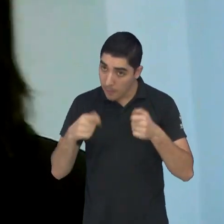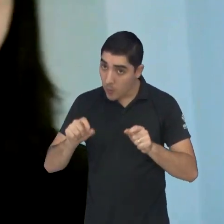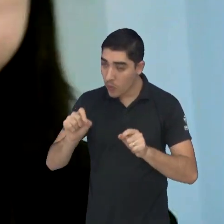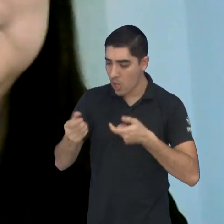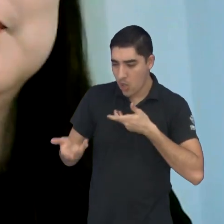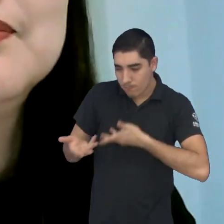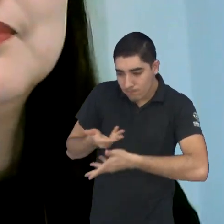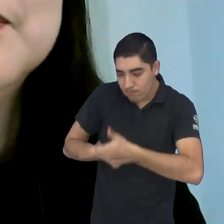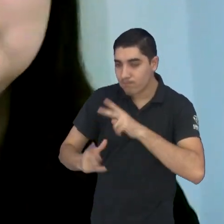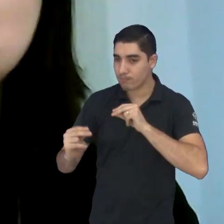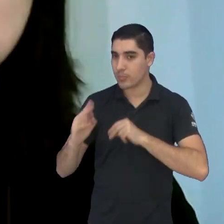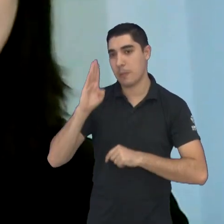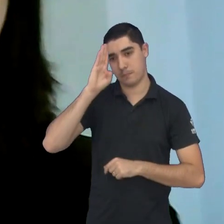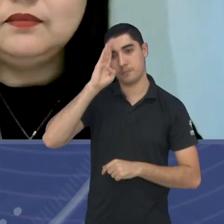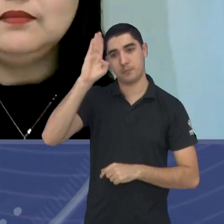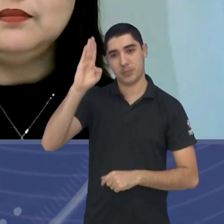fundamental.